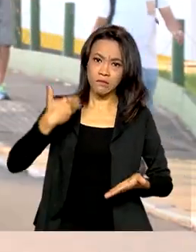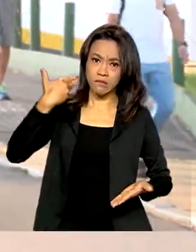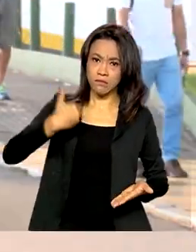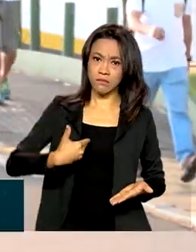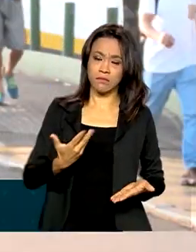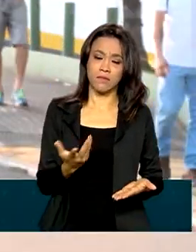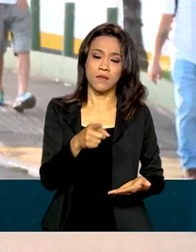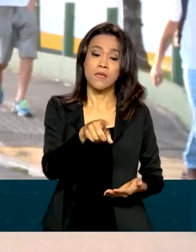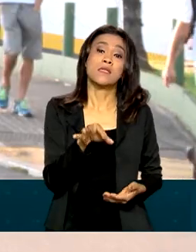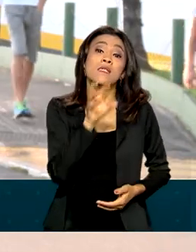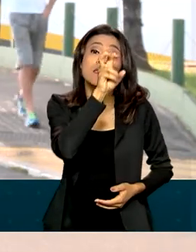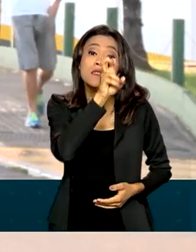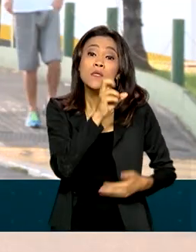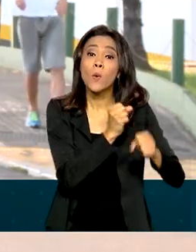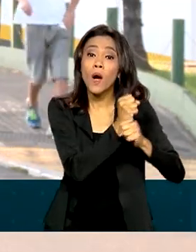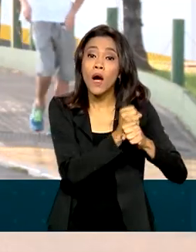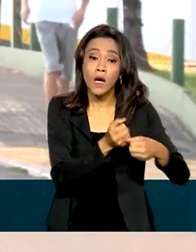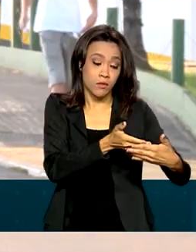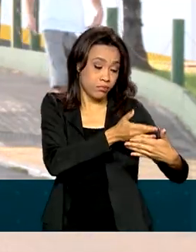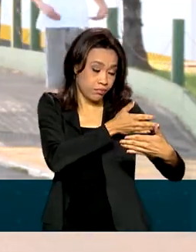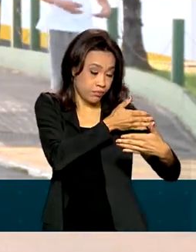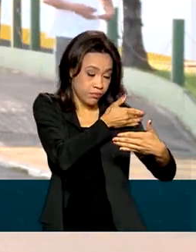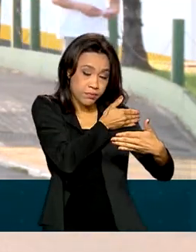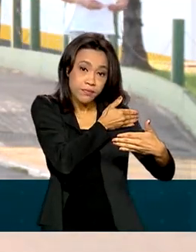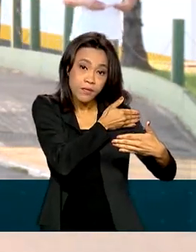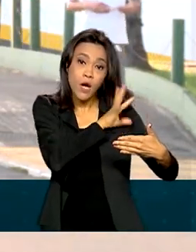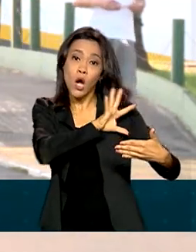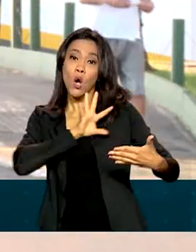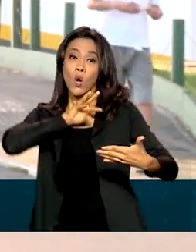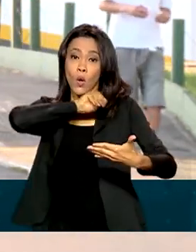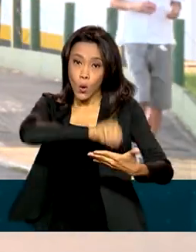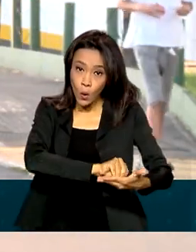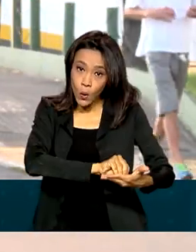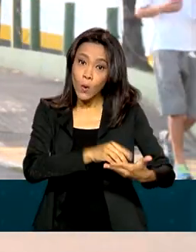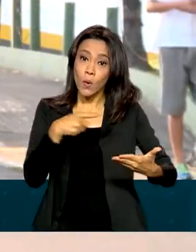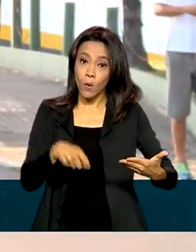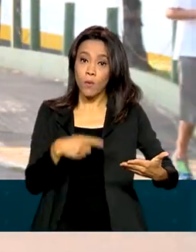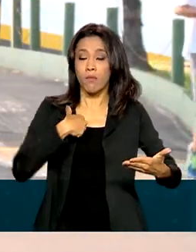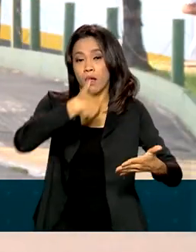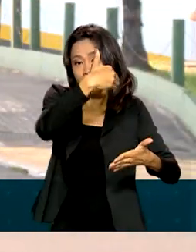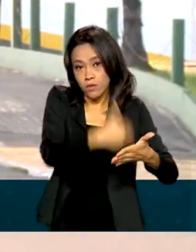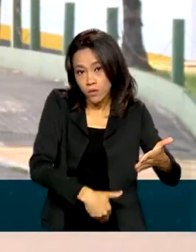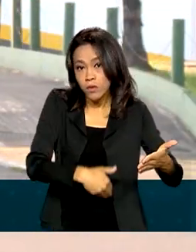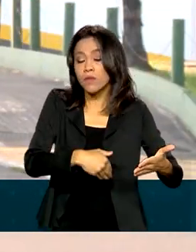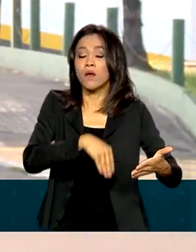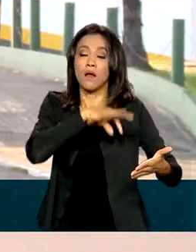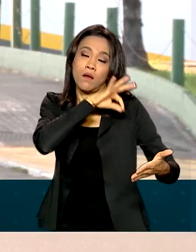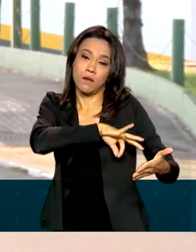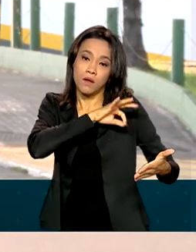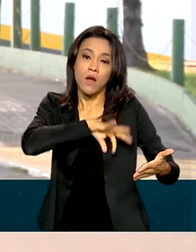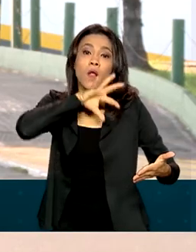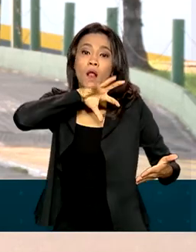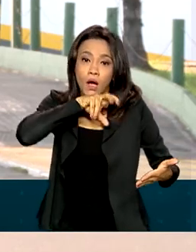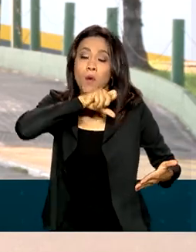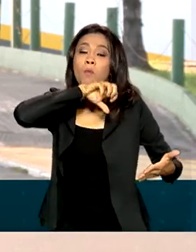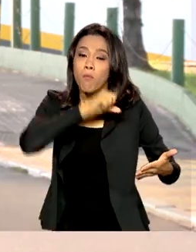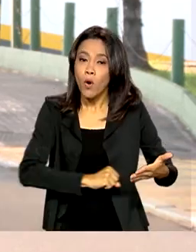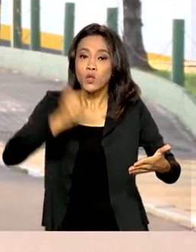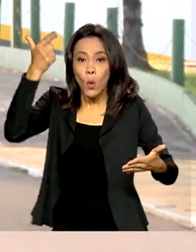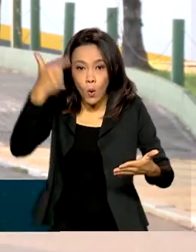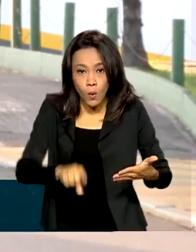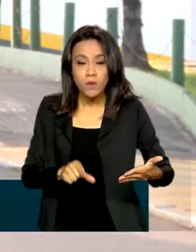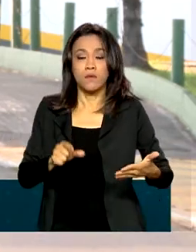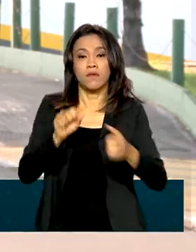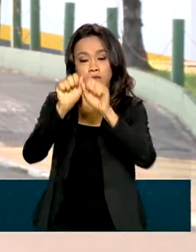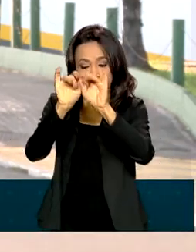5 anos incluiu a pensão alimentícia como rendimento tributável pode, a partir de agora, retificar a declaração e